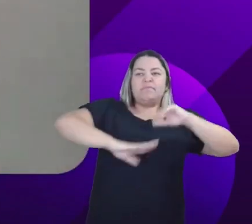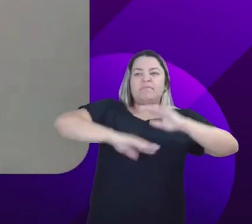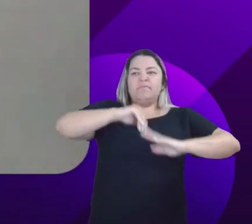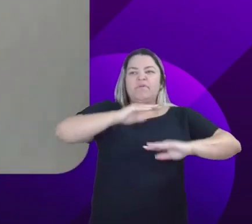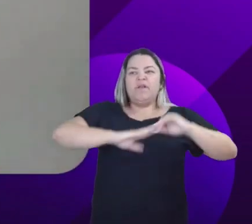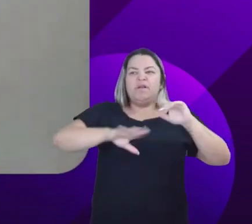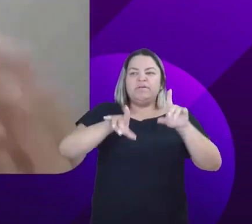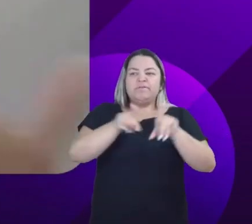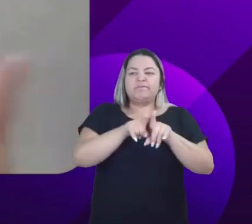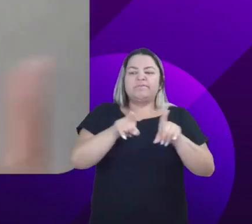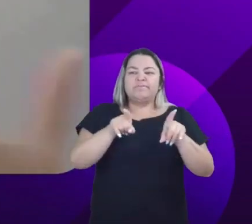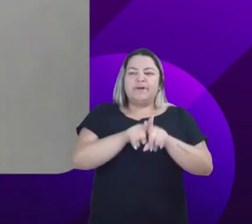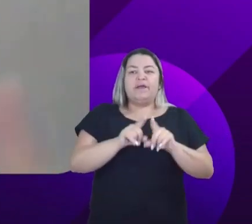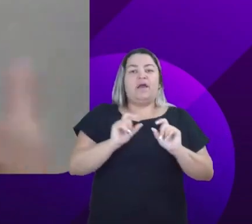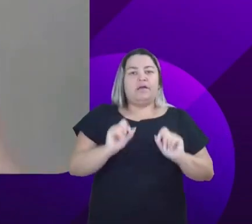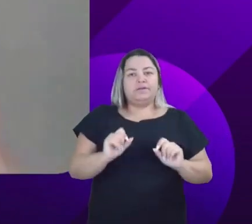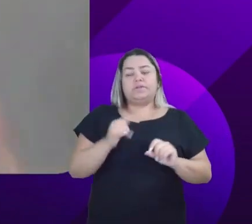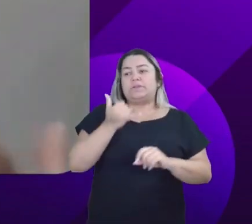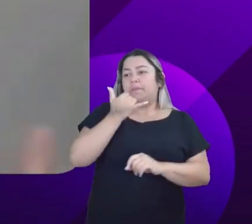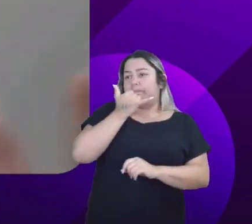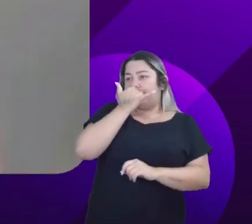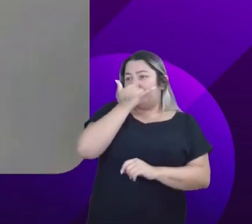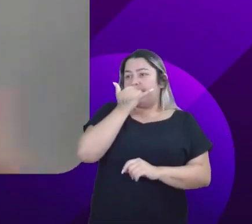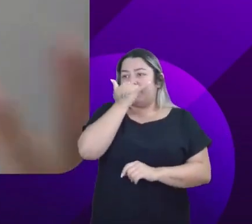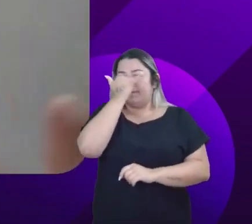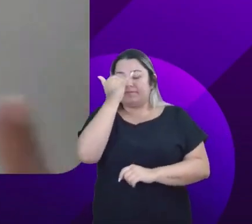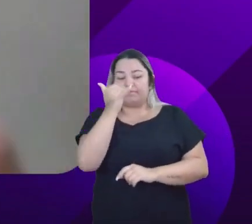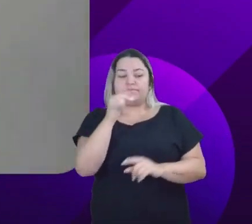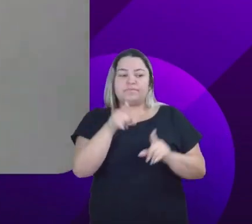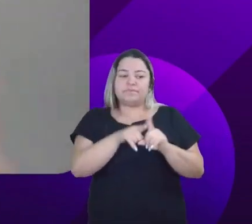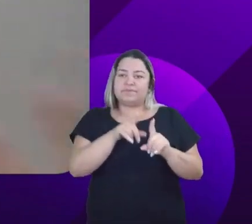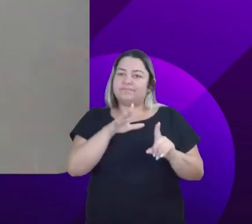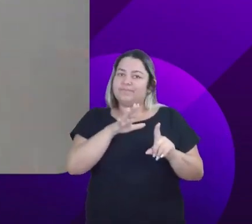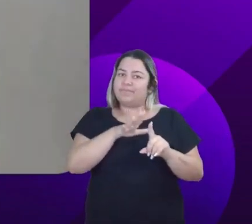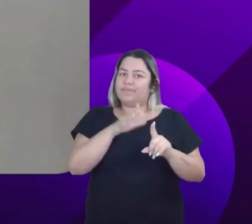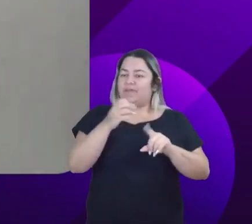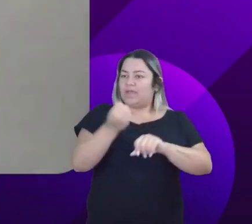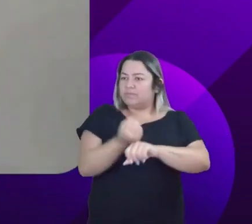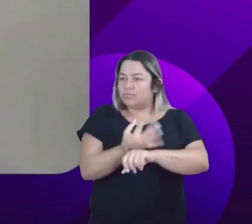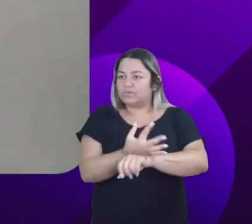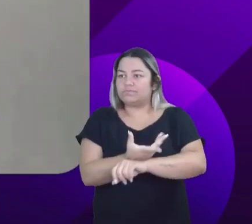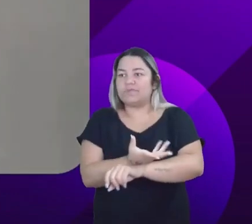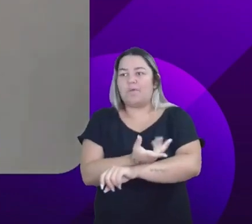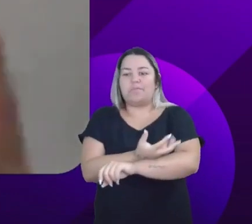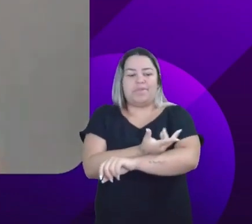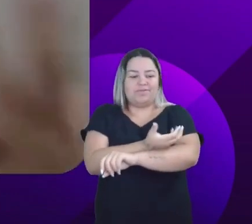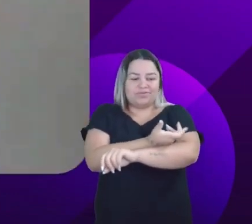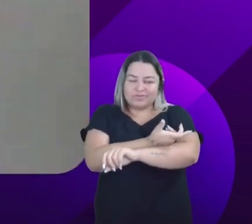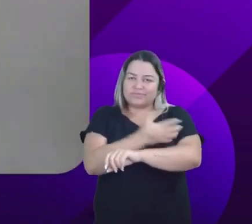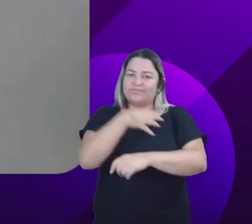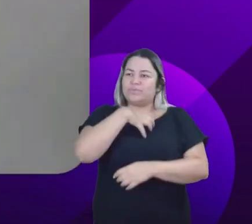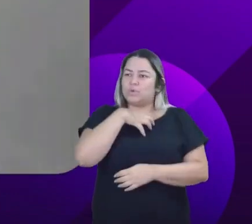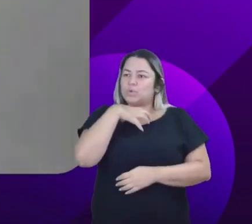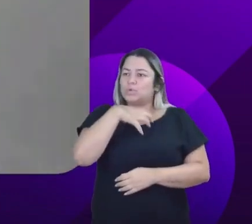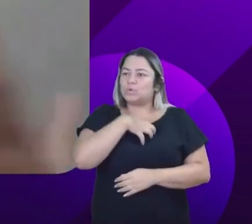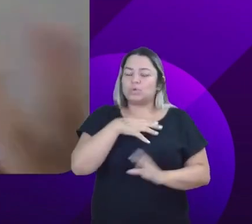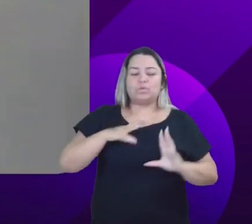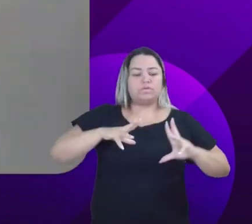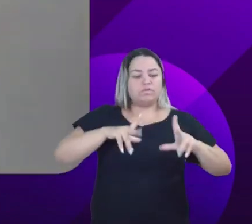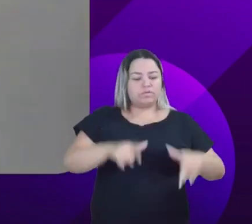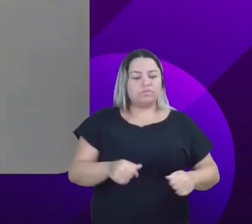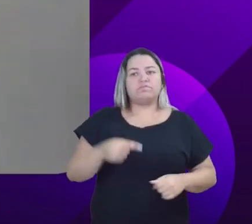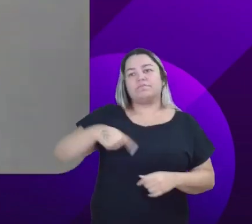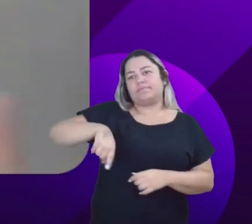forma, foram atingidas indiretamente, né, porque emocionalmente todos e todas